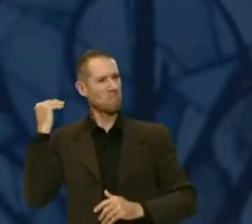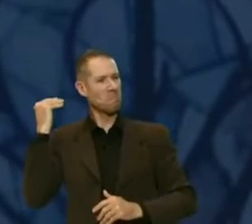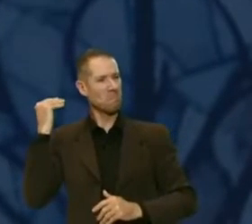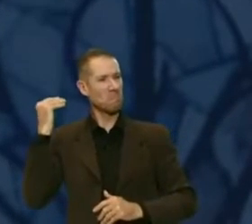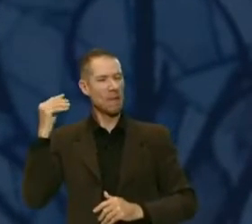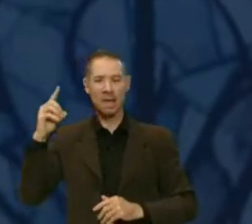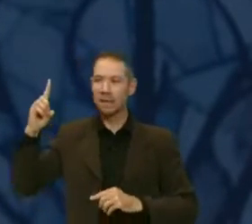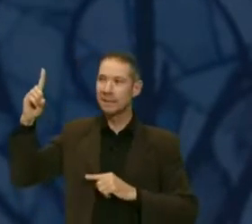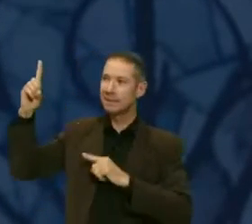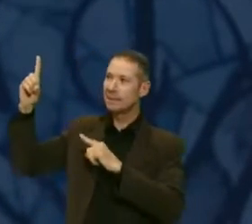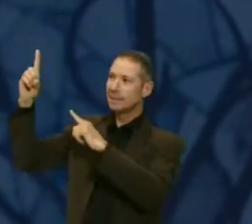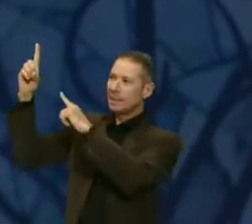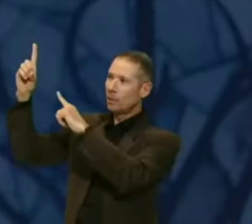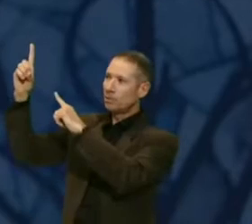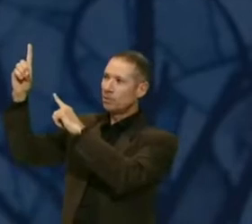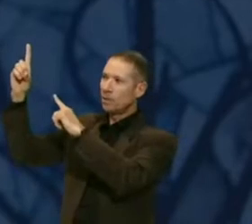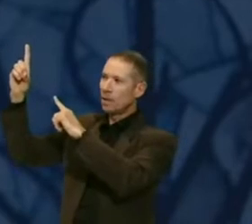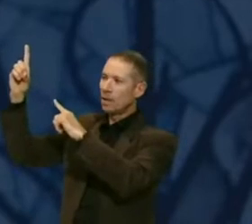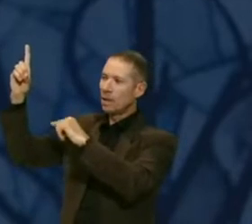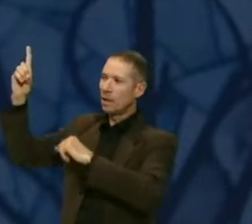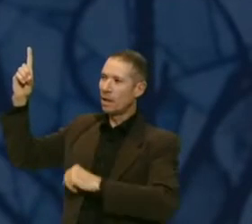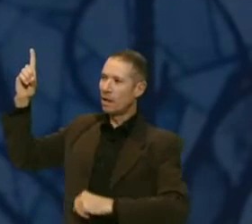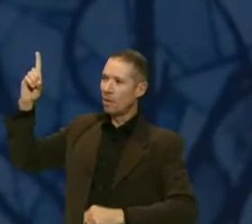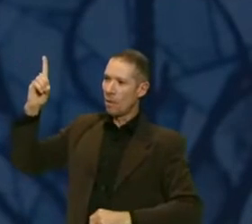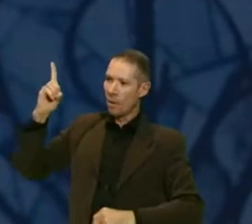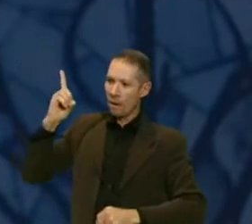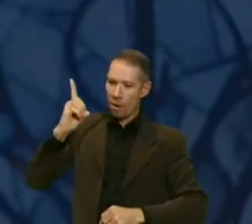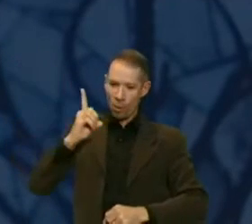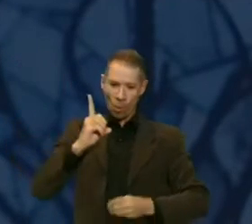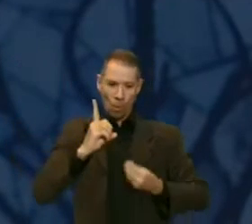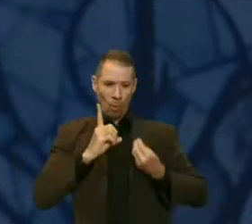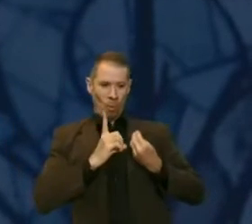onde Deus nos visitou.